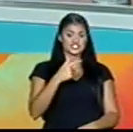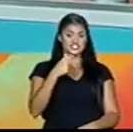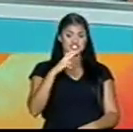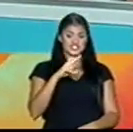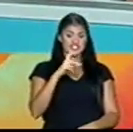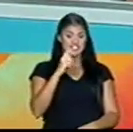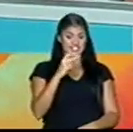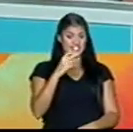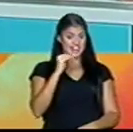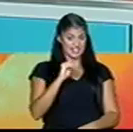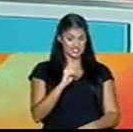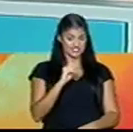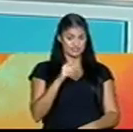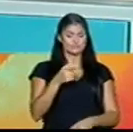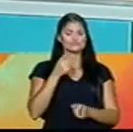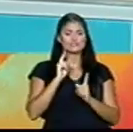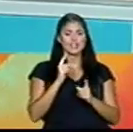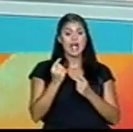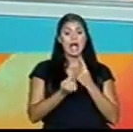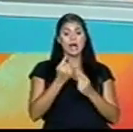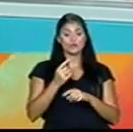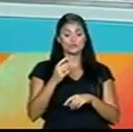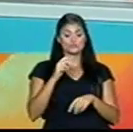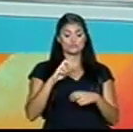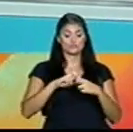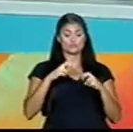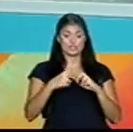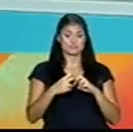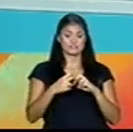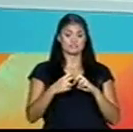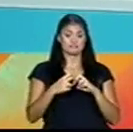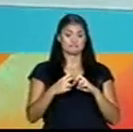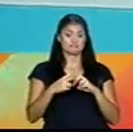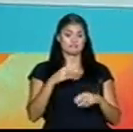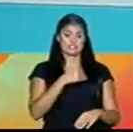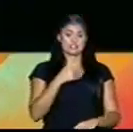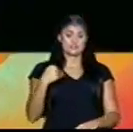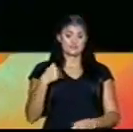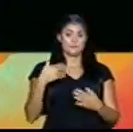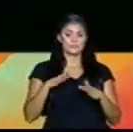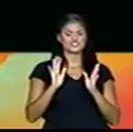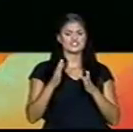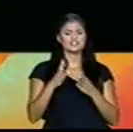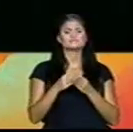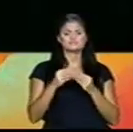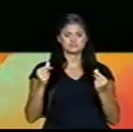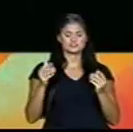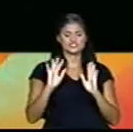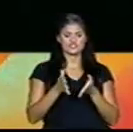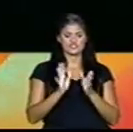os extras? São alguns problemas de saúde que, entretanto, lhe foram aparecendo. Sim. Mas que, entretanto, já resolveu e já foi.